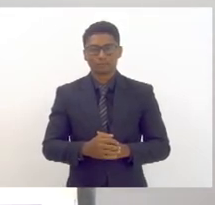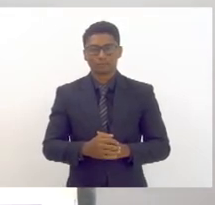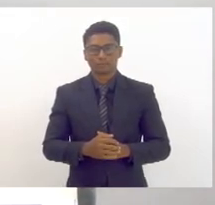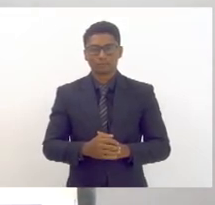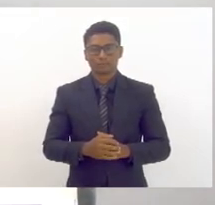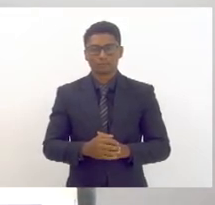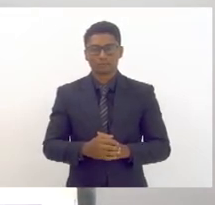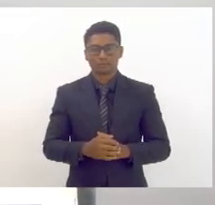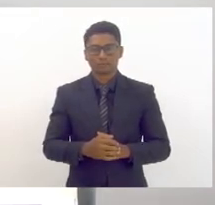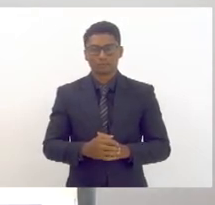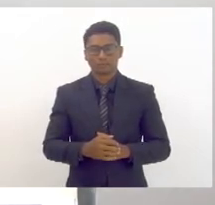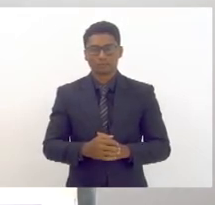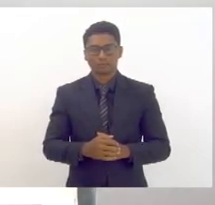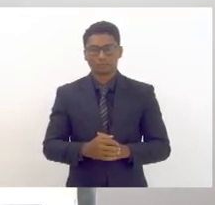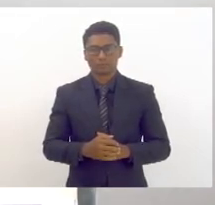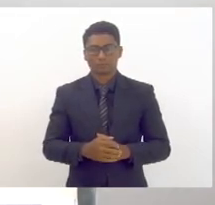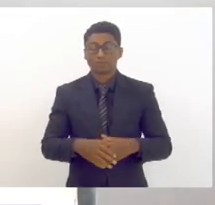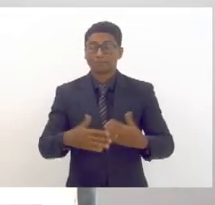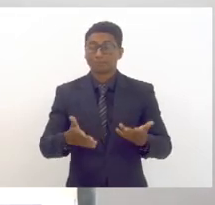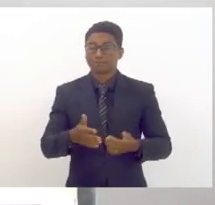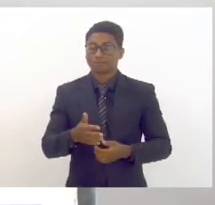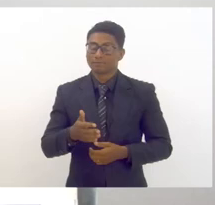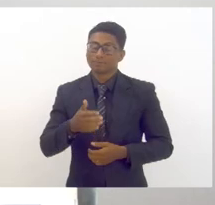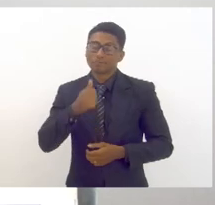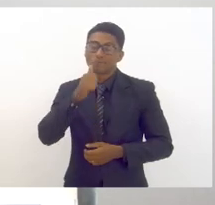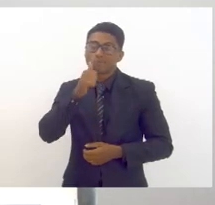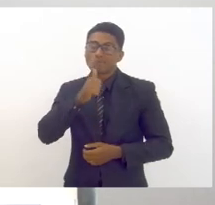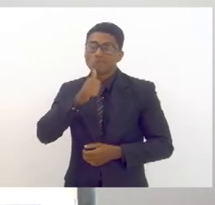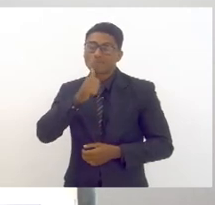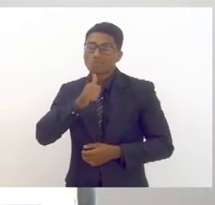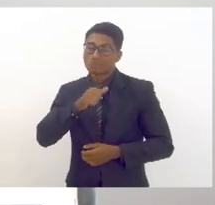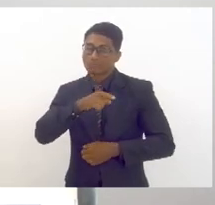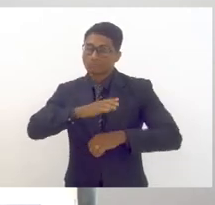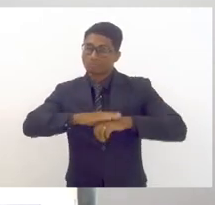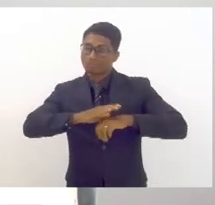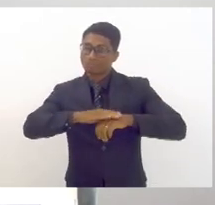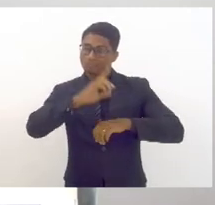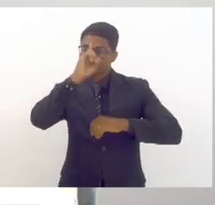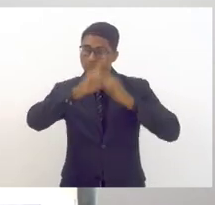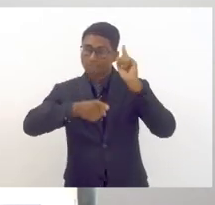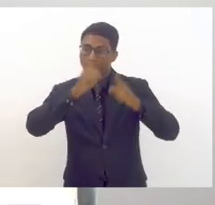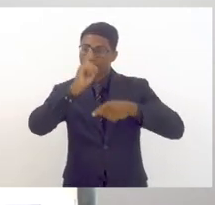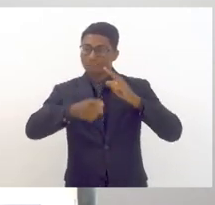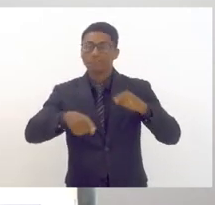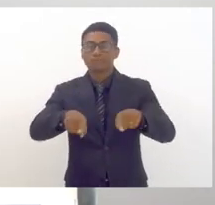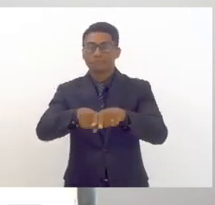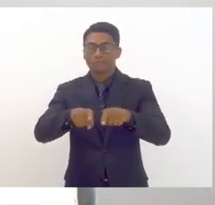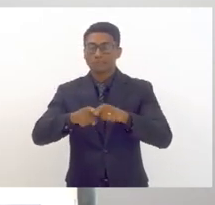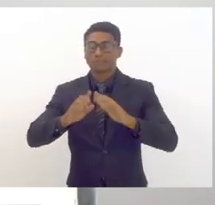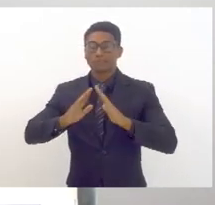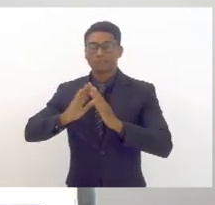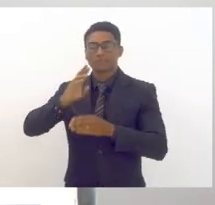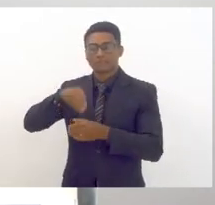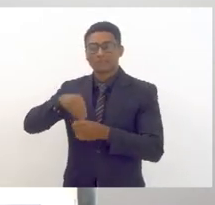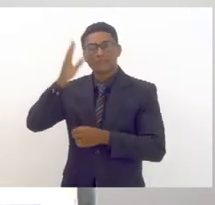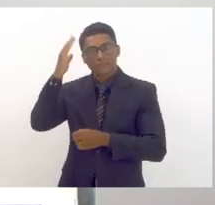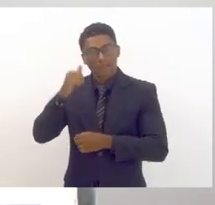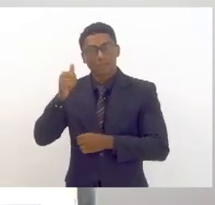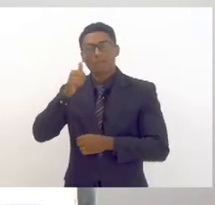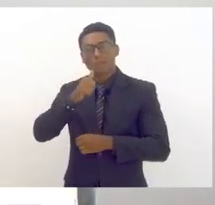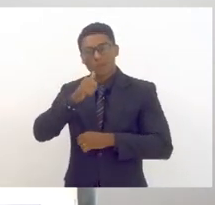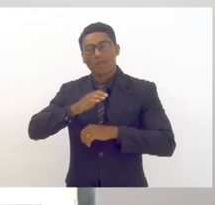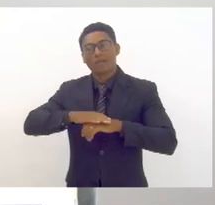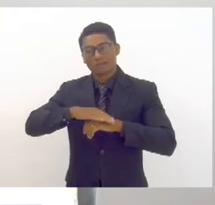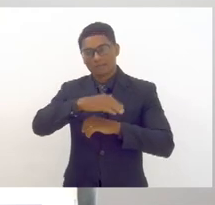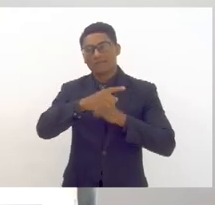como quem manda são as mulheres, coronel Albucassis, mandam tanto que mandam lá em casa, eu vou transferir